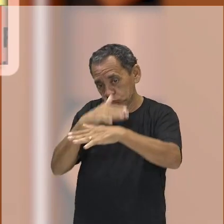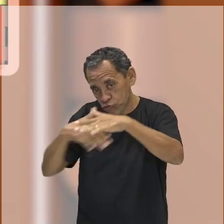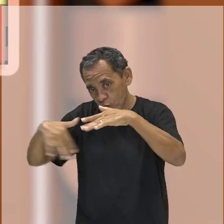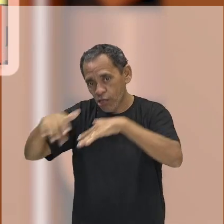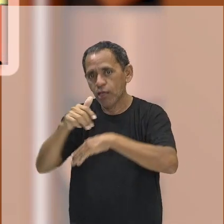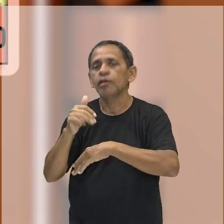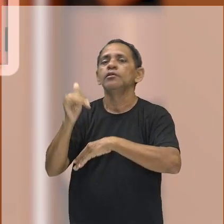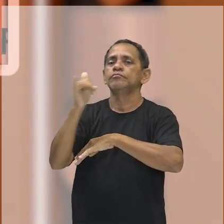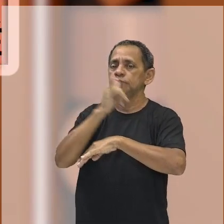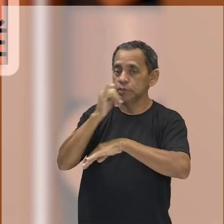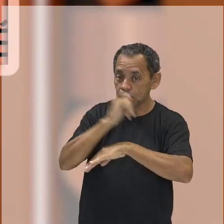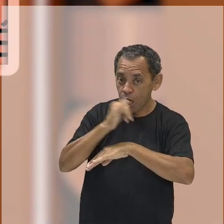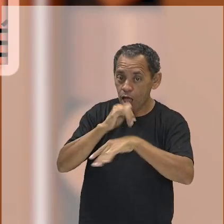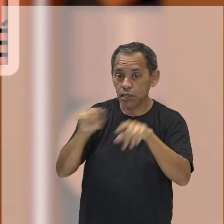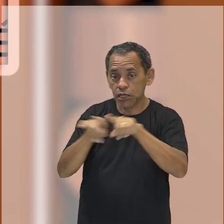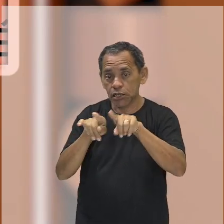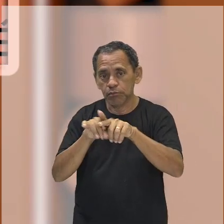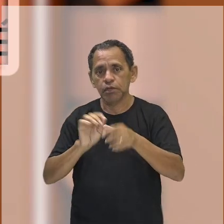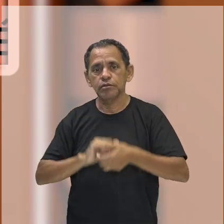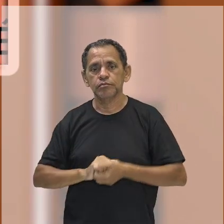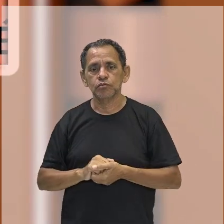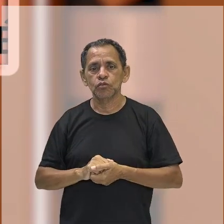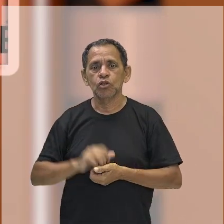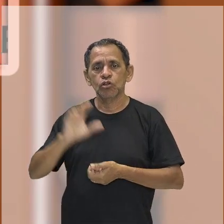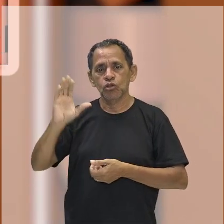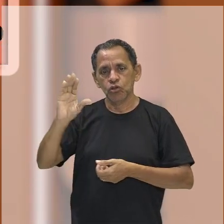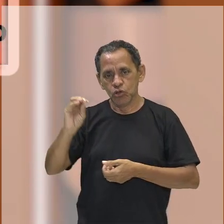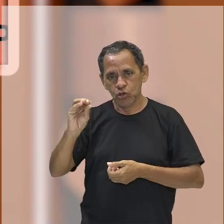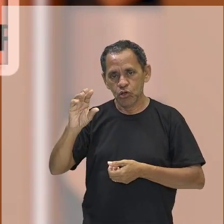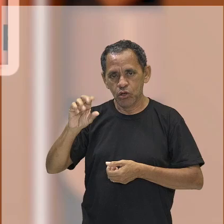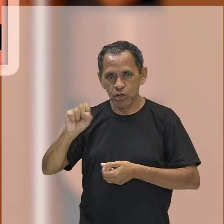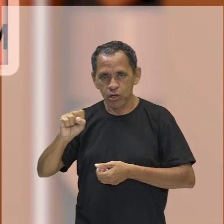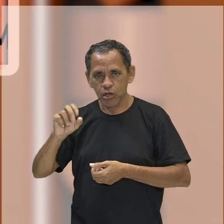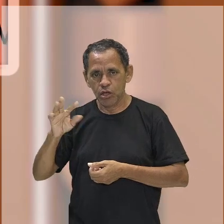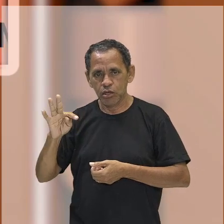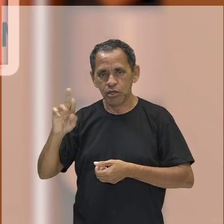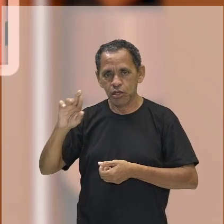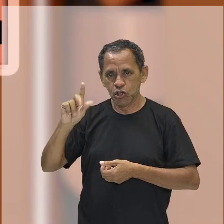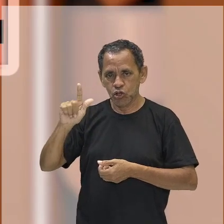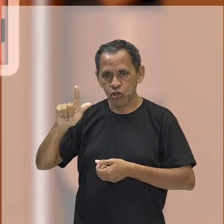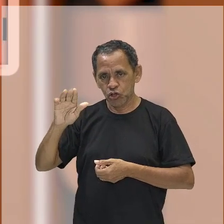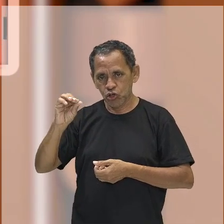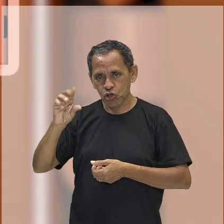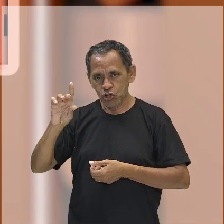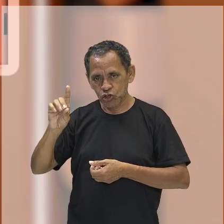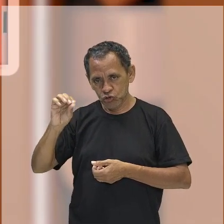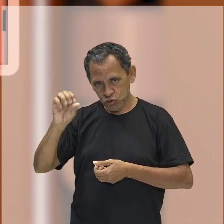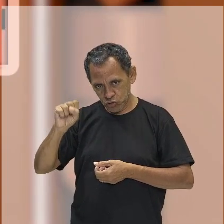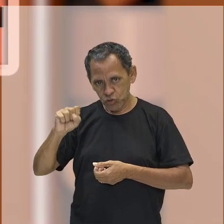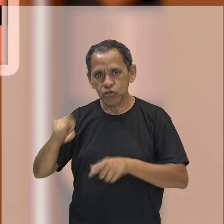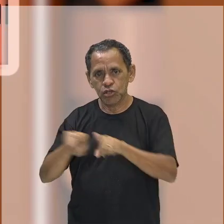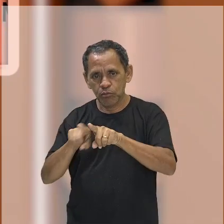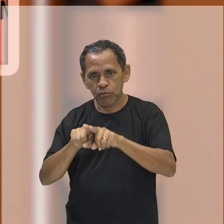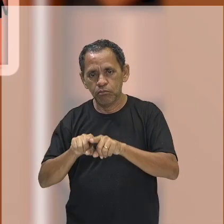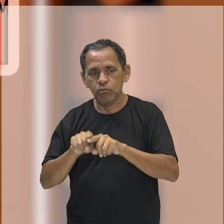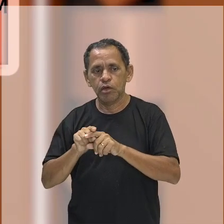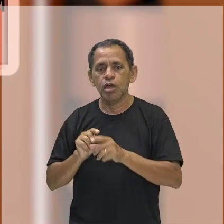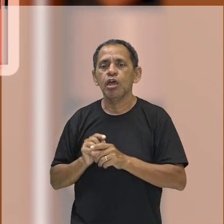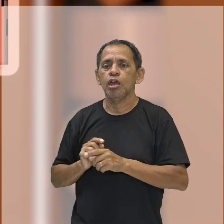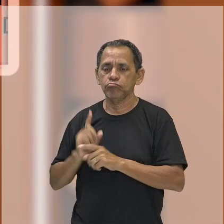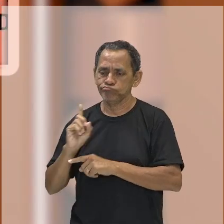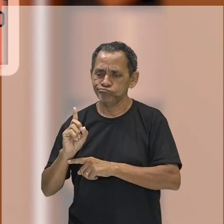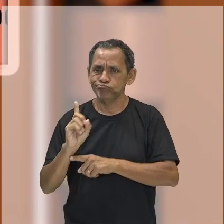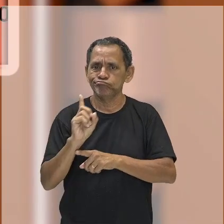Itálica. Ostrogodos, deixaram a região da foz do rio Dnieper e avançaram para o oeste, até a